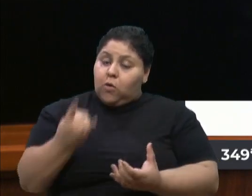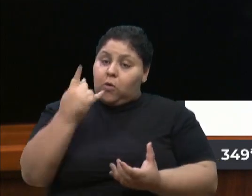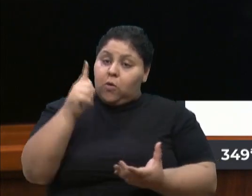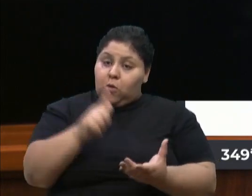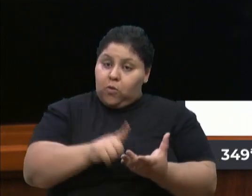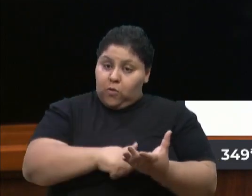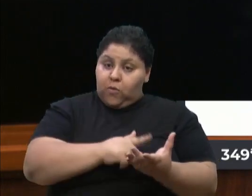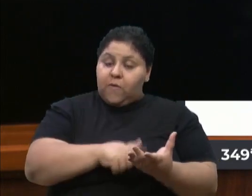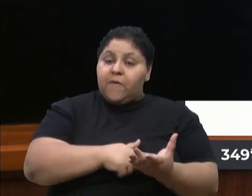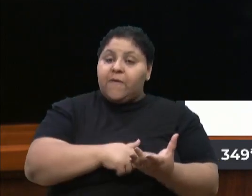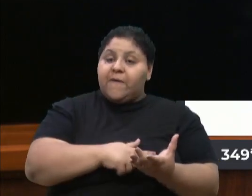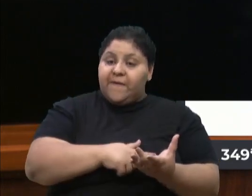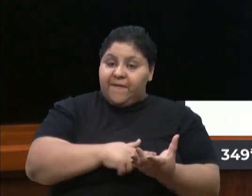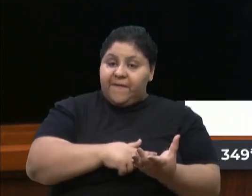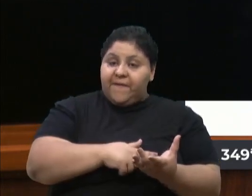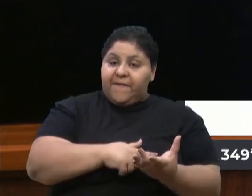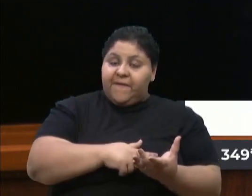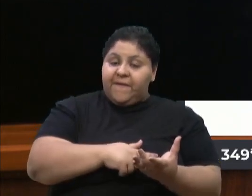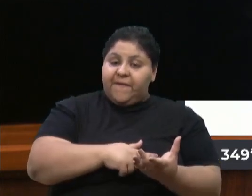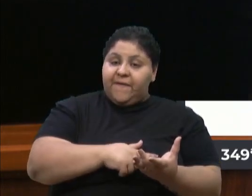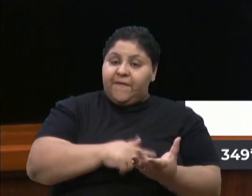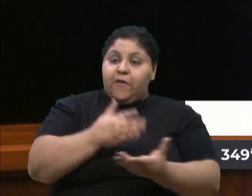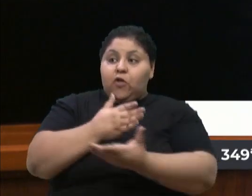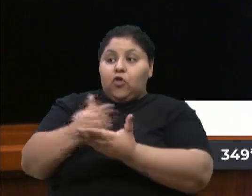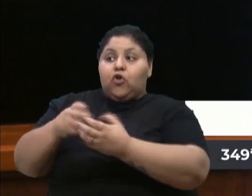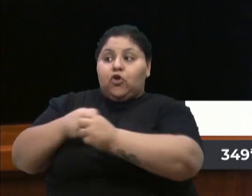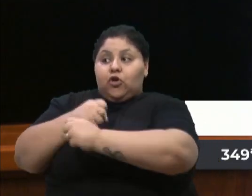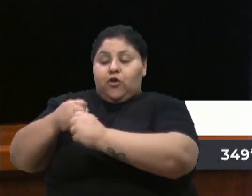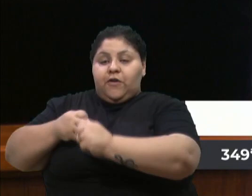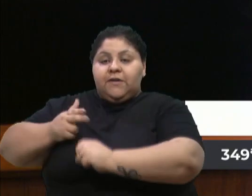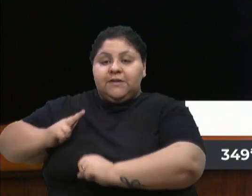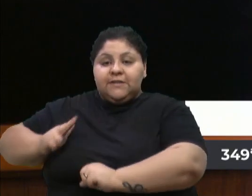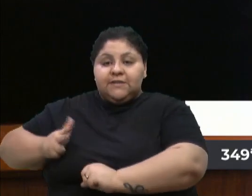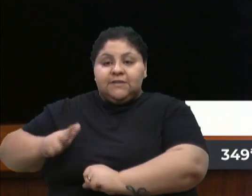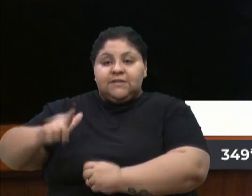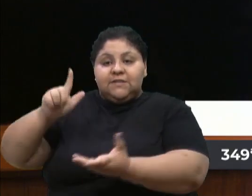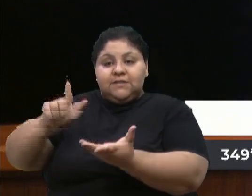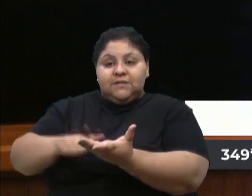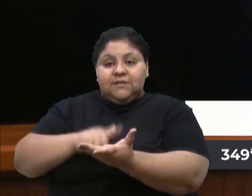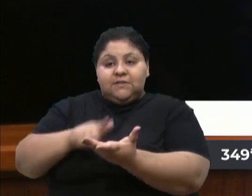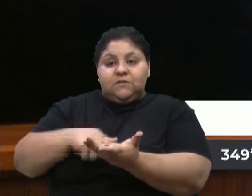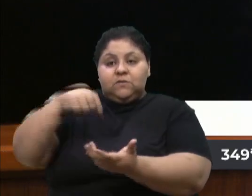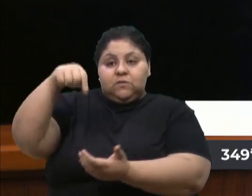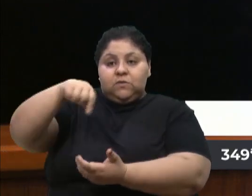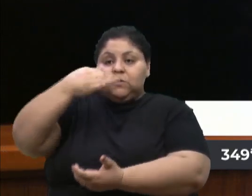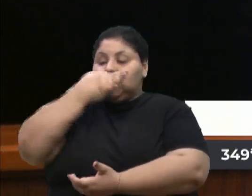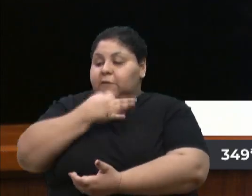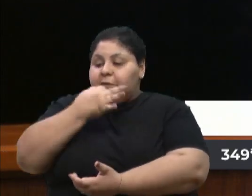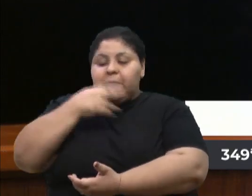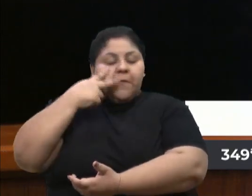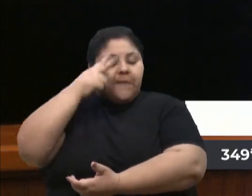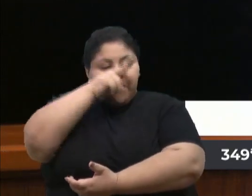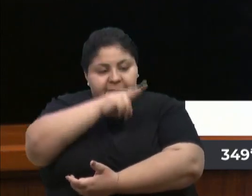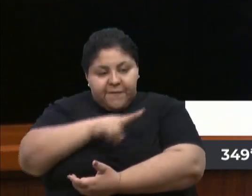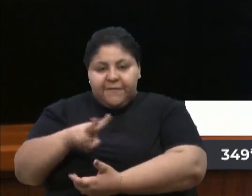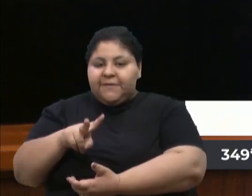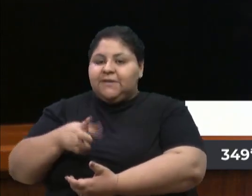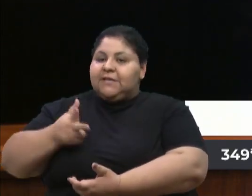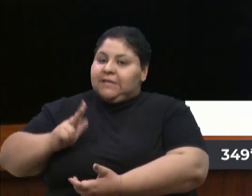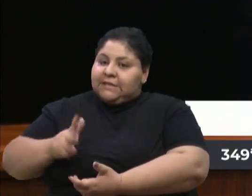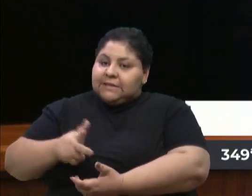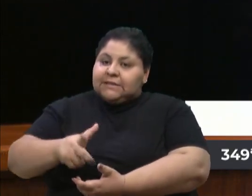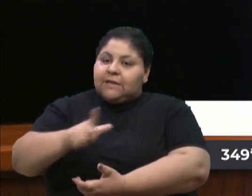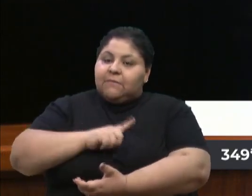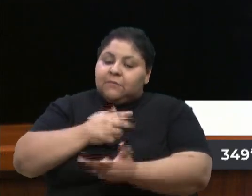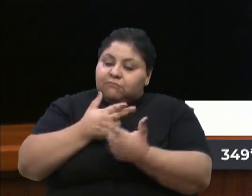o início do ano, ali nas viradas, sempre é um livro de um escritor caxiense para ler. Sempre tem coisas